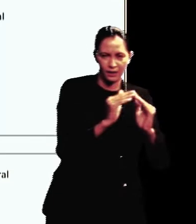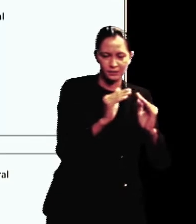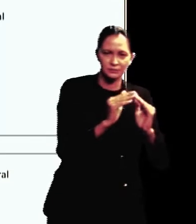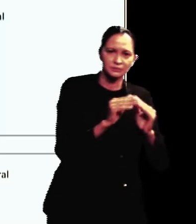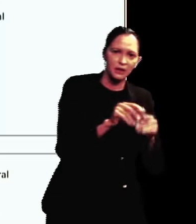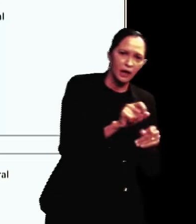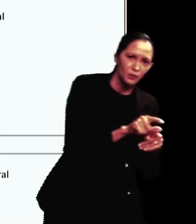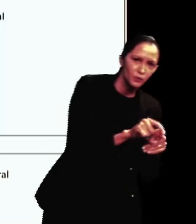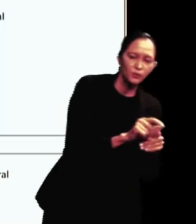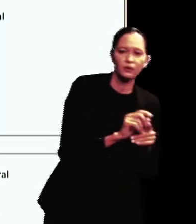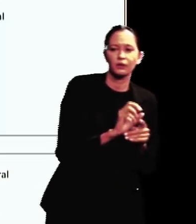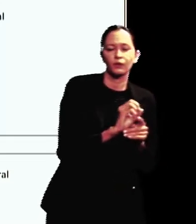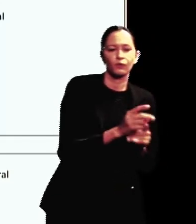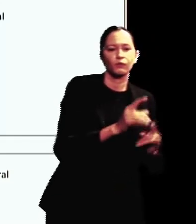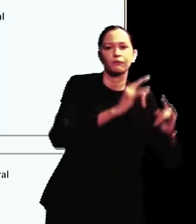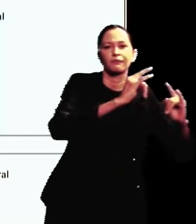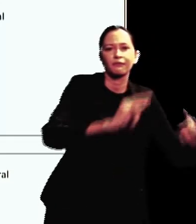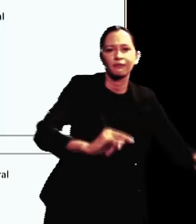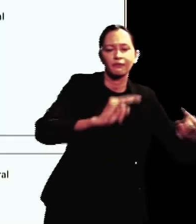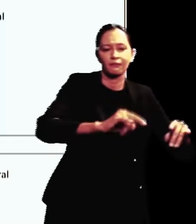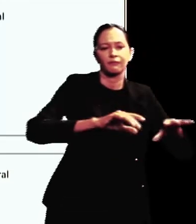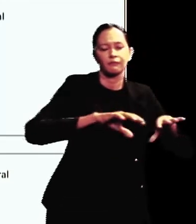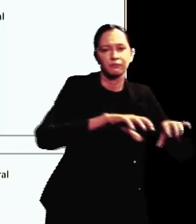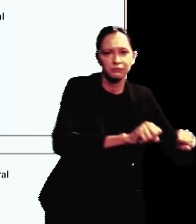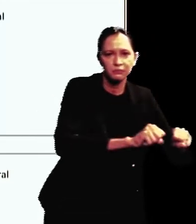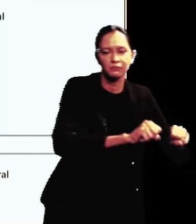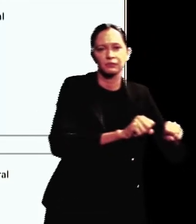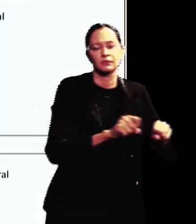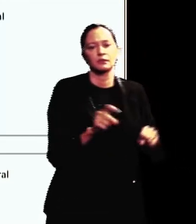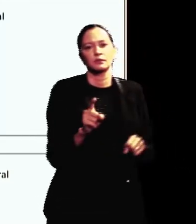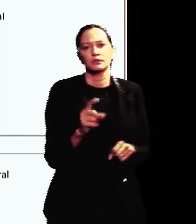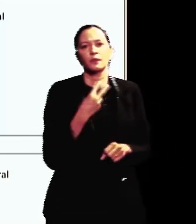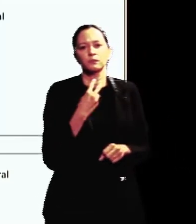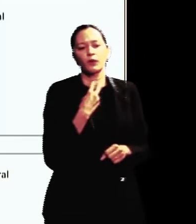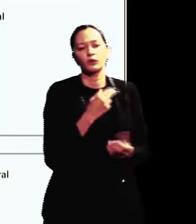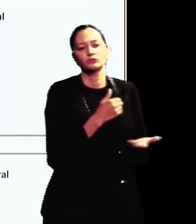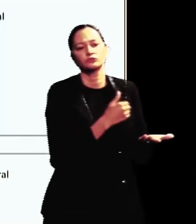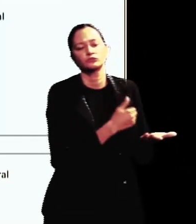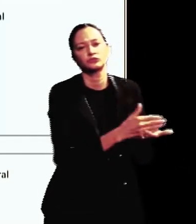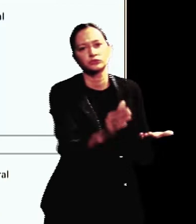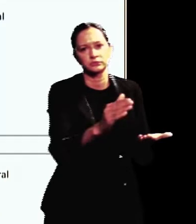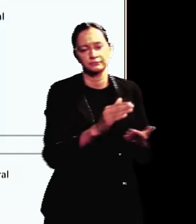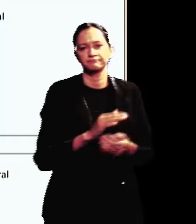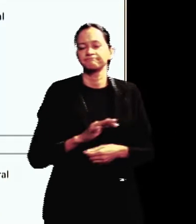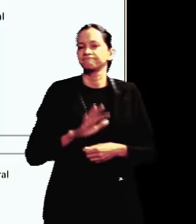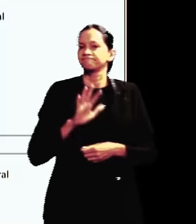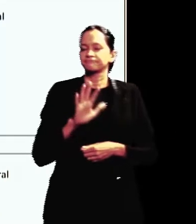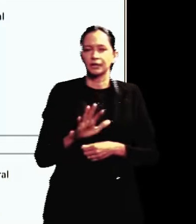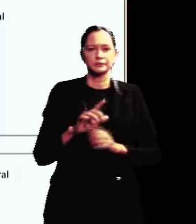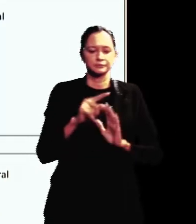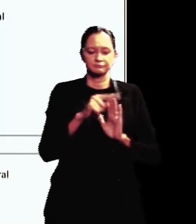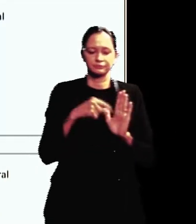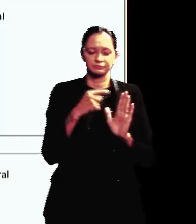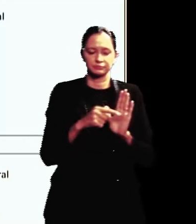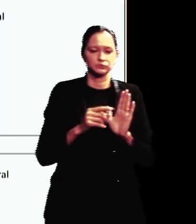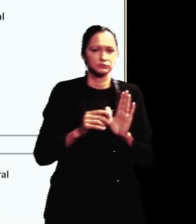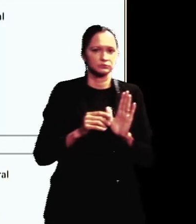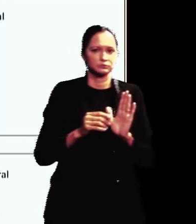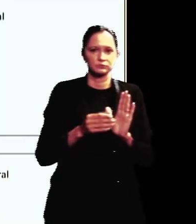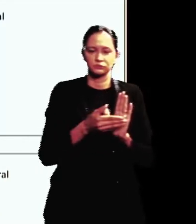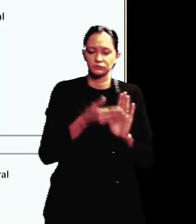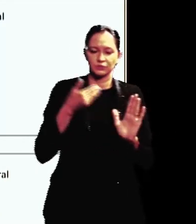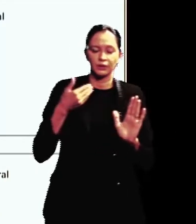desocupações ou remoções. Razões do veto: insta vetado o artigo 2º do presente autógrafo de lei, que interfere